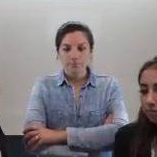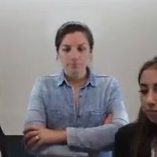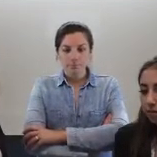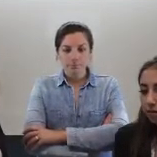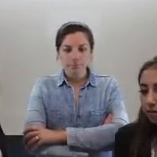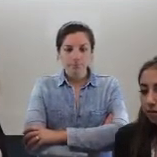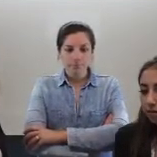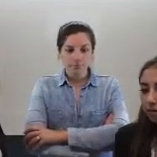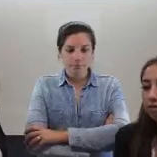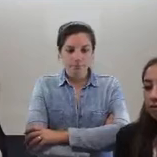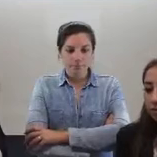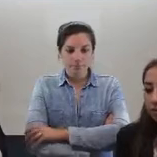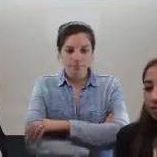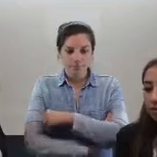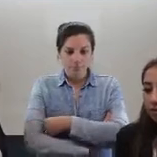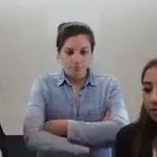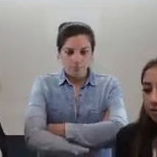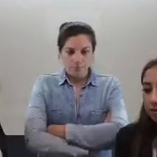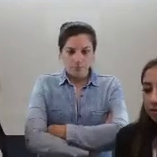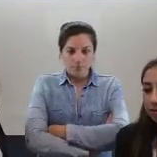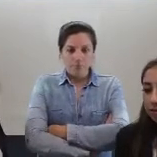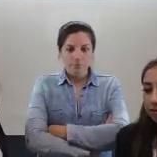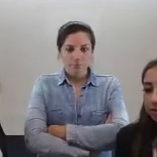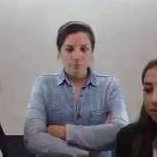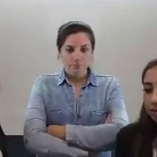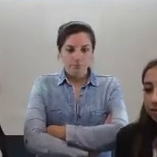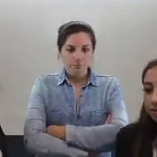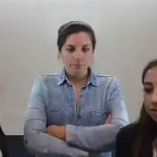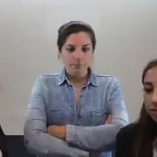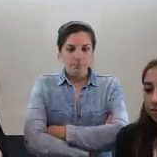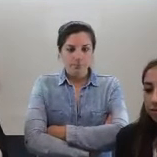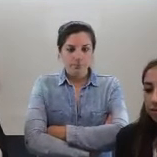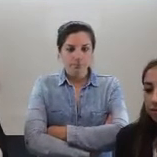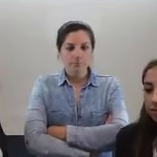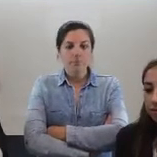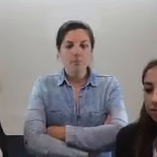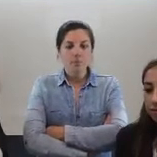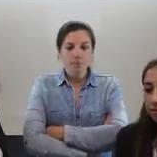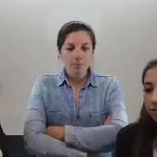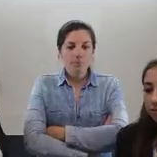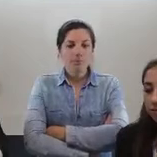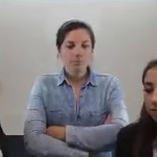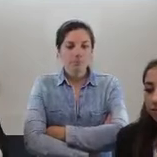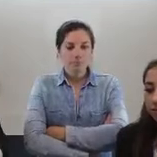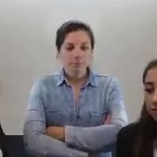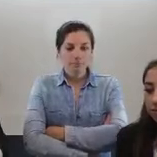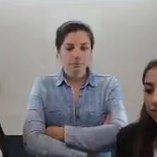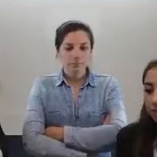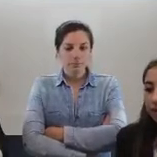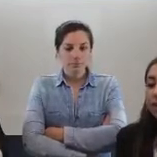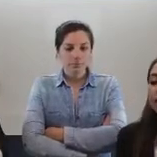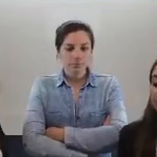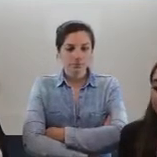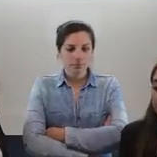E aqui ainda você pode refinar ainda só por artigos ou por livros, por autor também. Pode ser